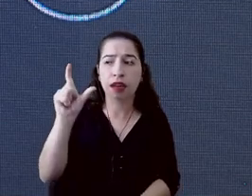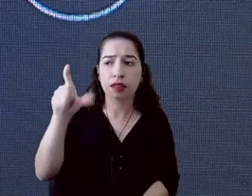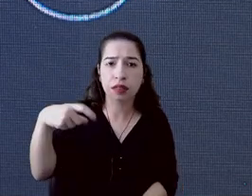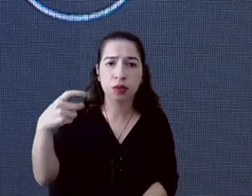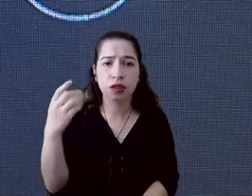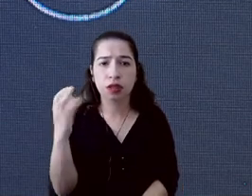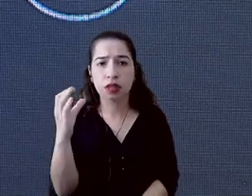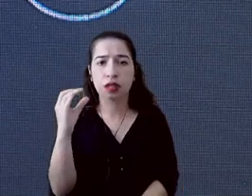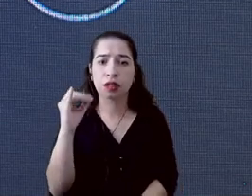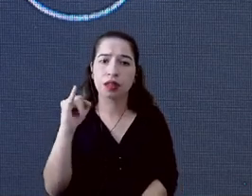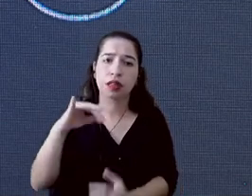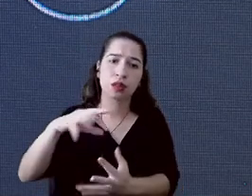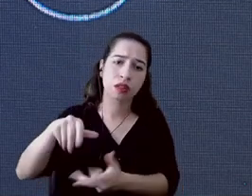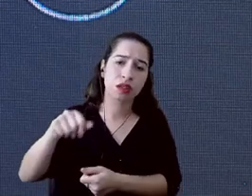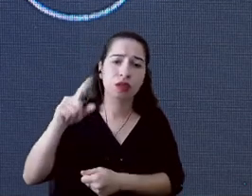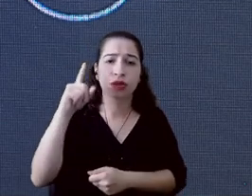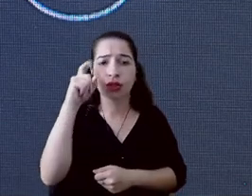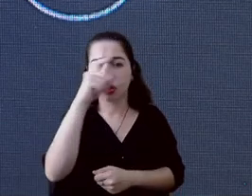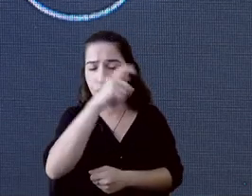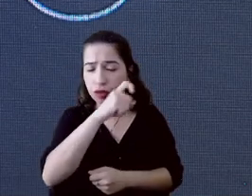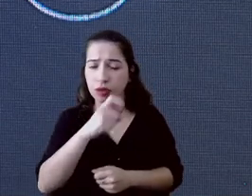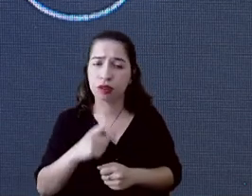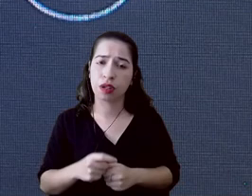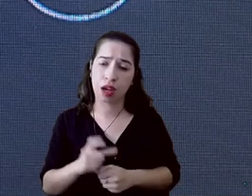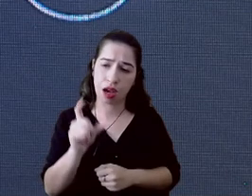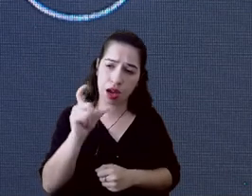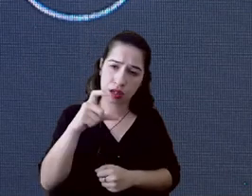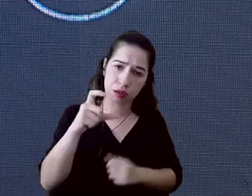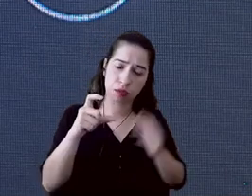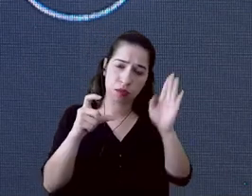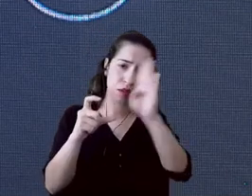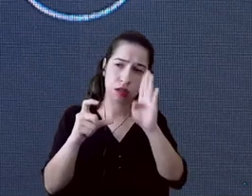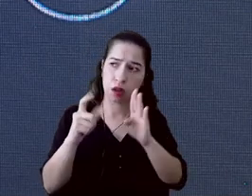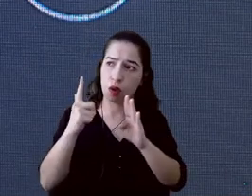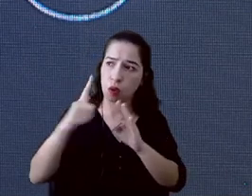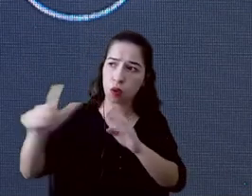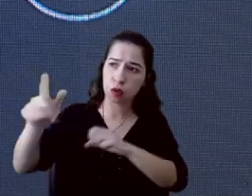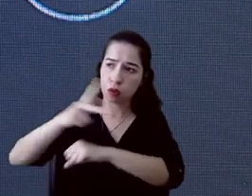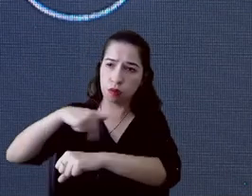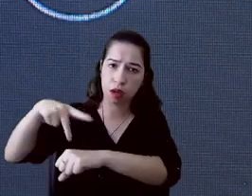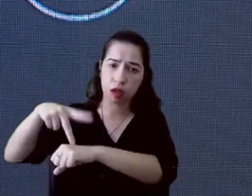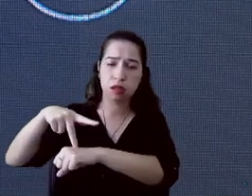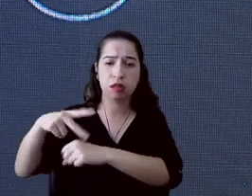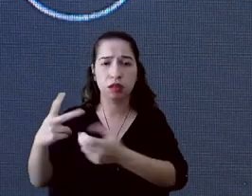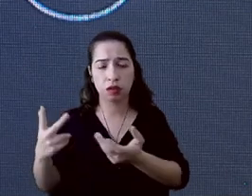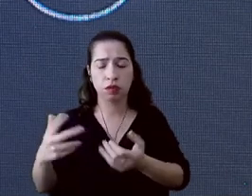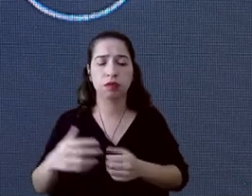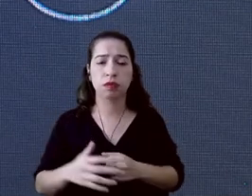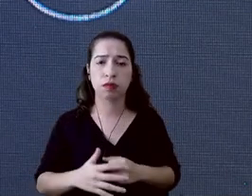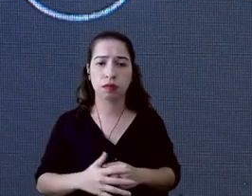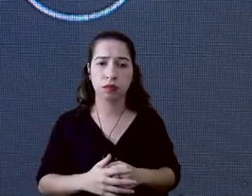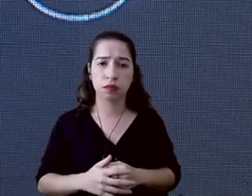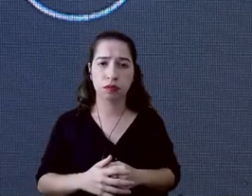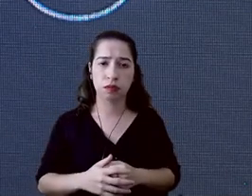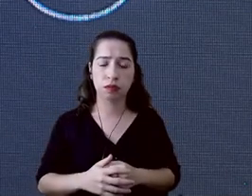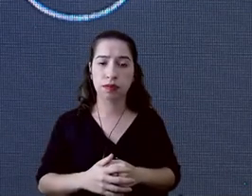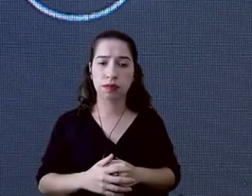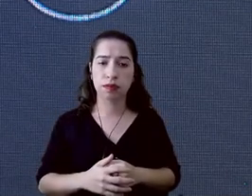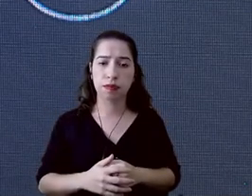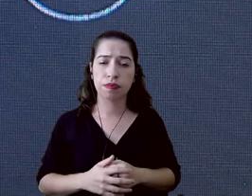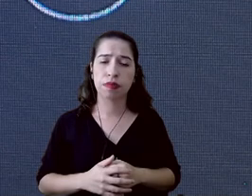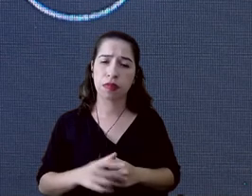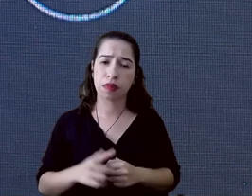os cartões brasileiros ou de outros países emergentes eles têm uma reputação é uma dificuldade